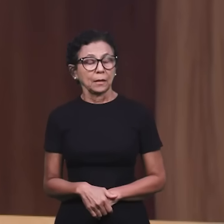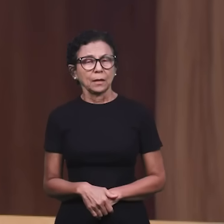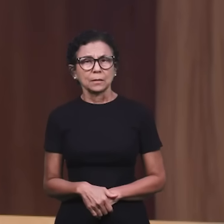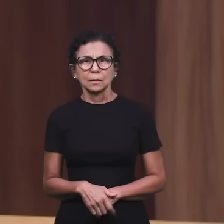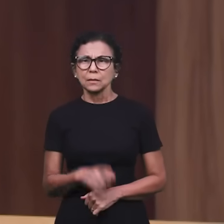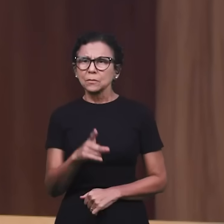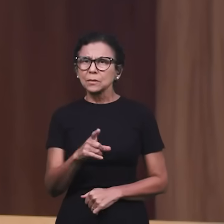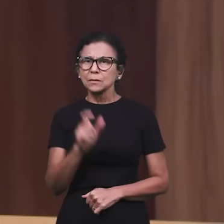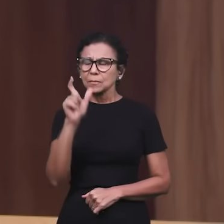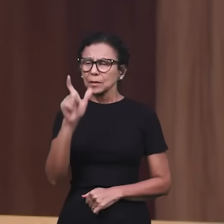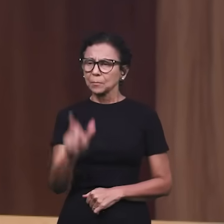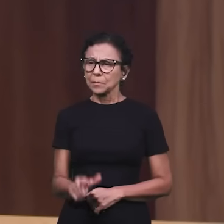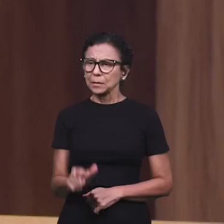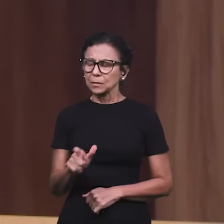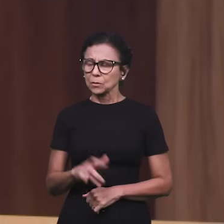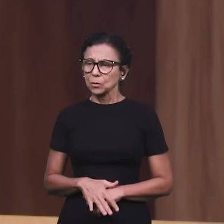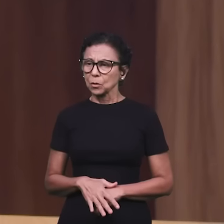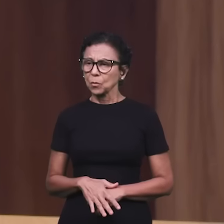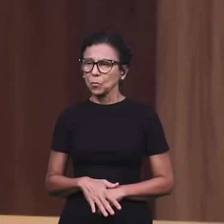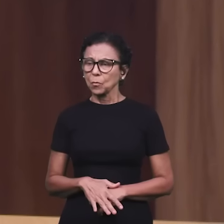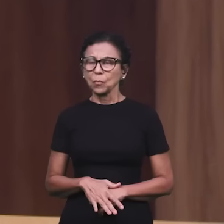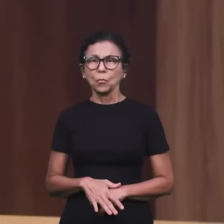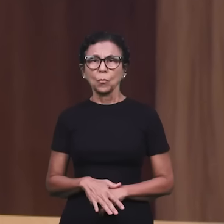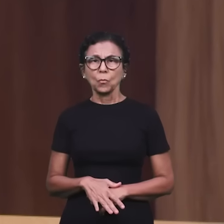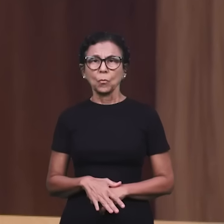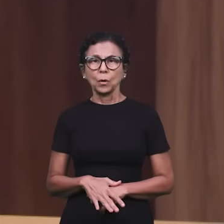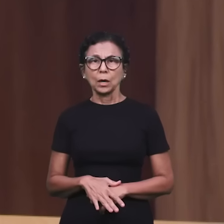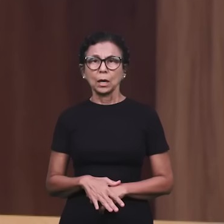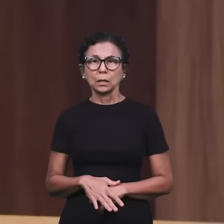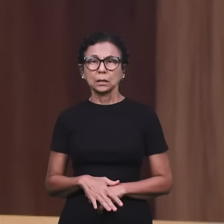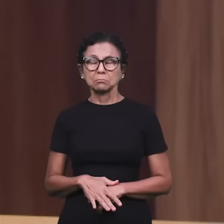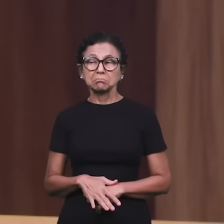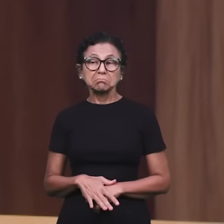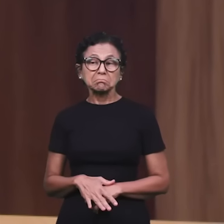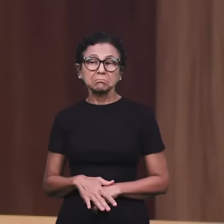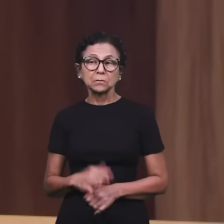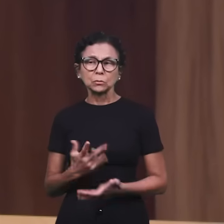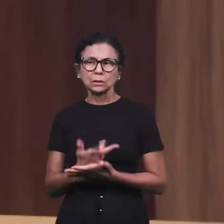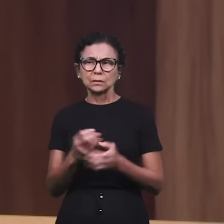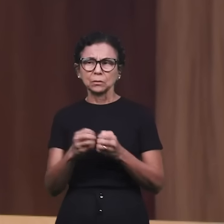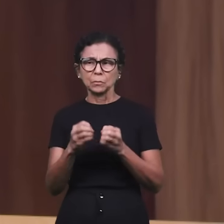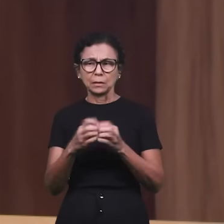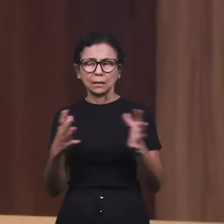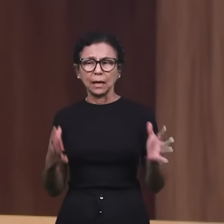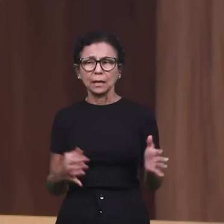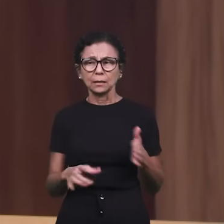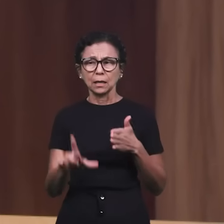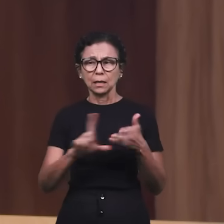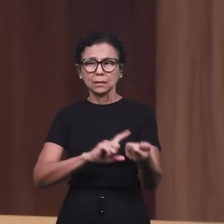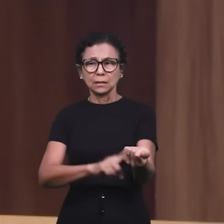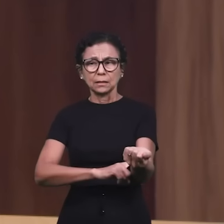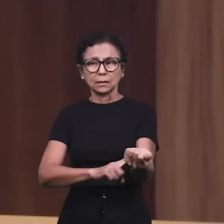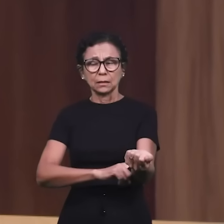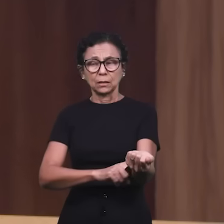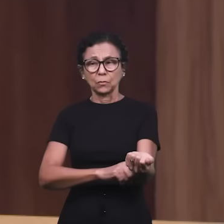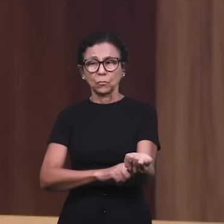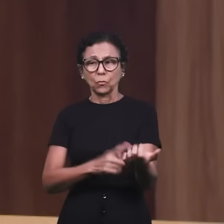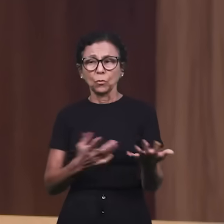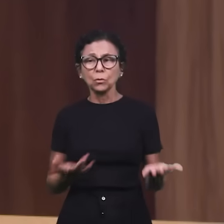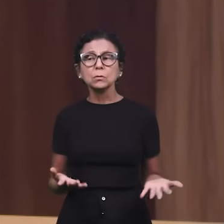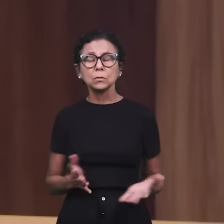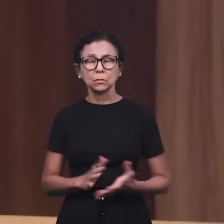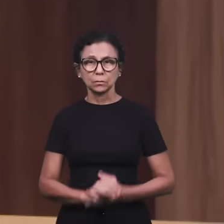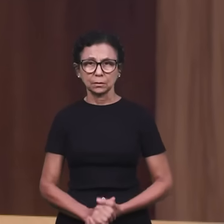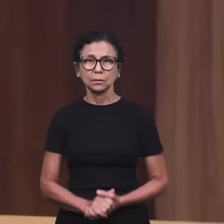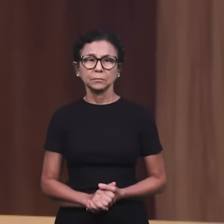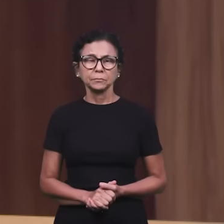explosivo, transformado em um homem calmo, é uma operação do poder de Deus extraordinária. Agora, entrando no tema que